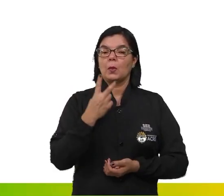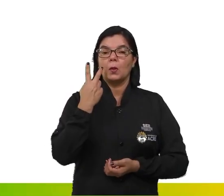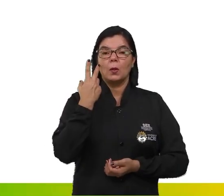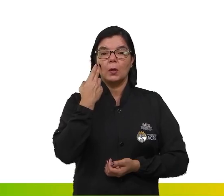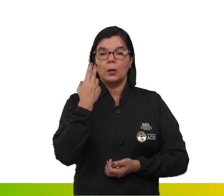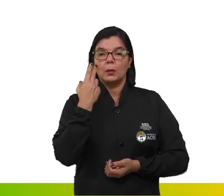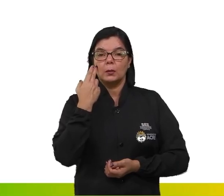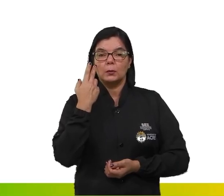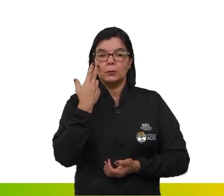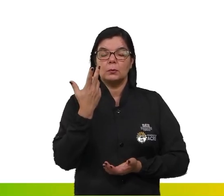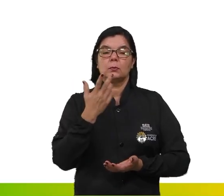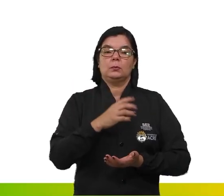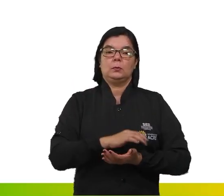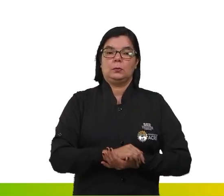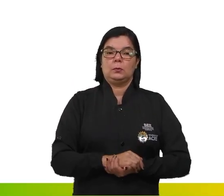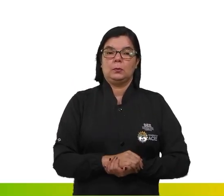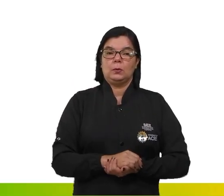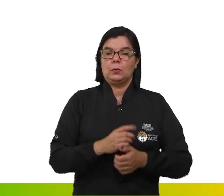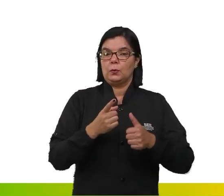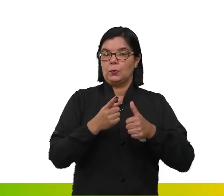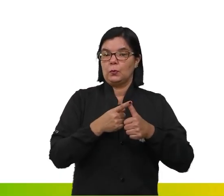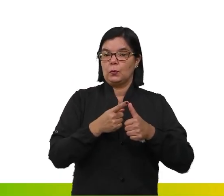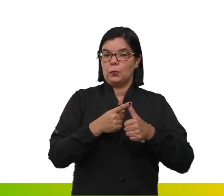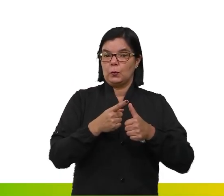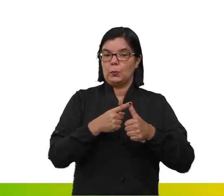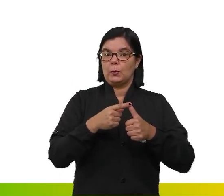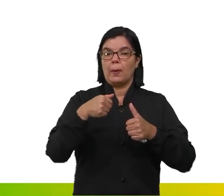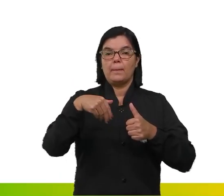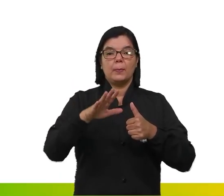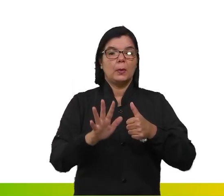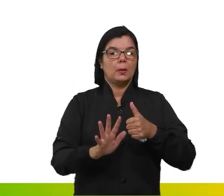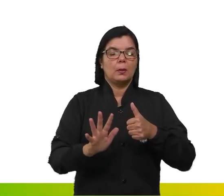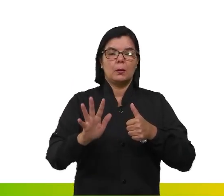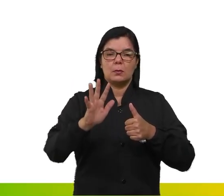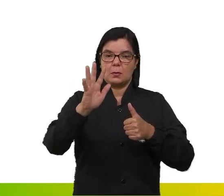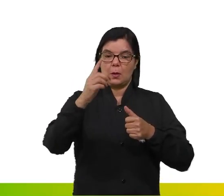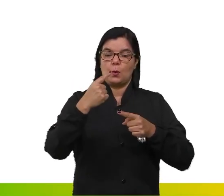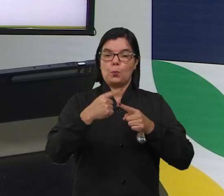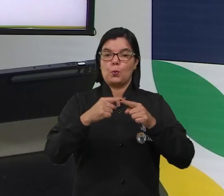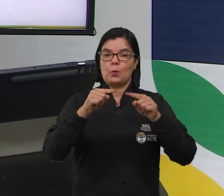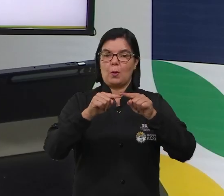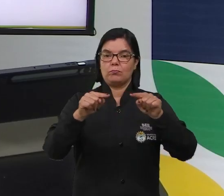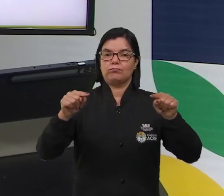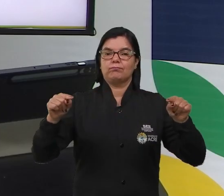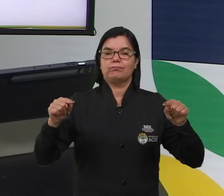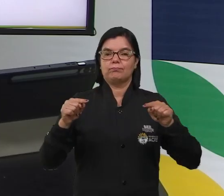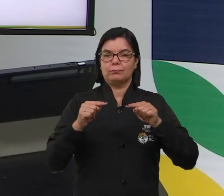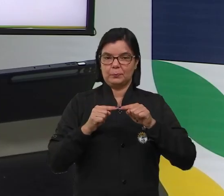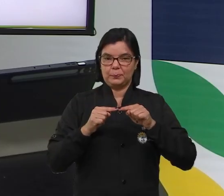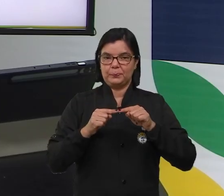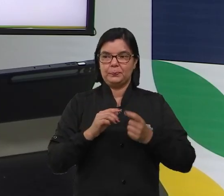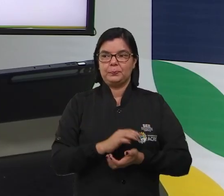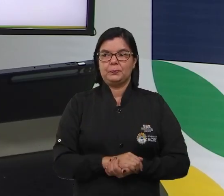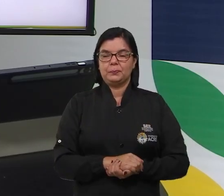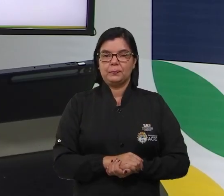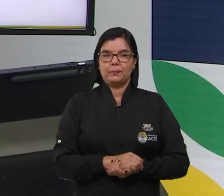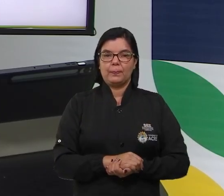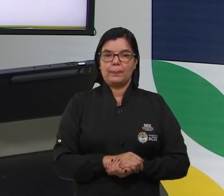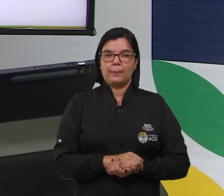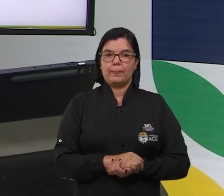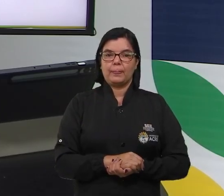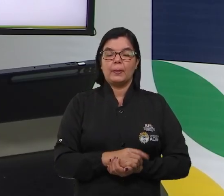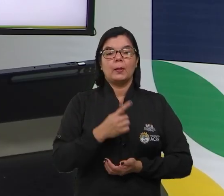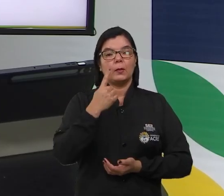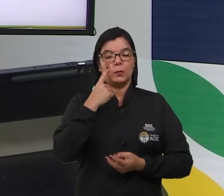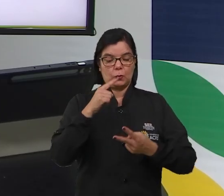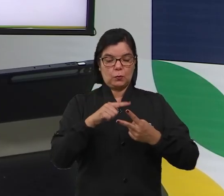Naturalmente, o primeiro terreno é mais caro porque a área dele é maior. Pois bem, aqui